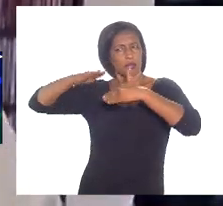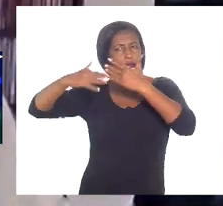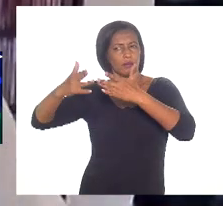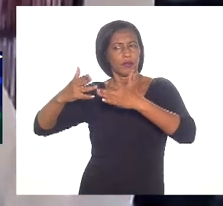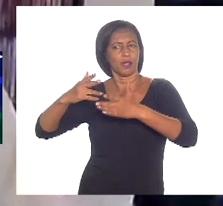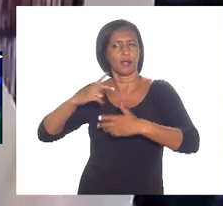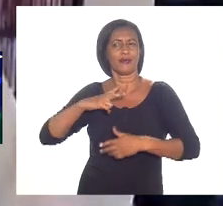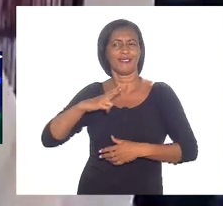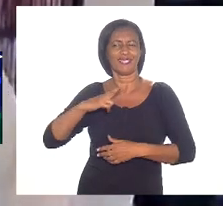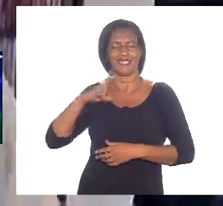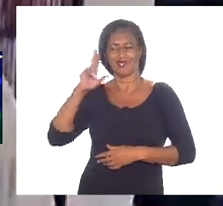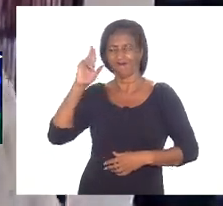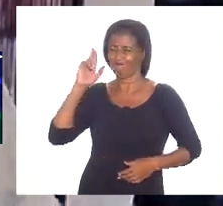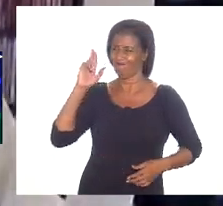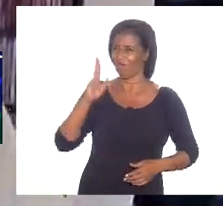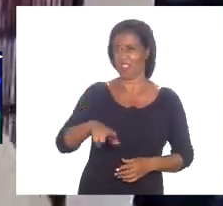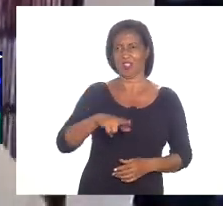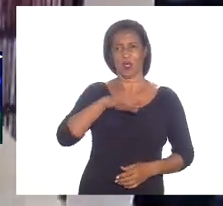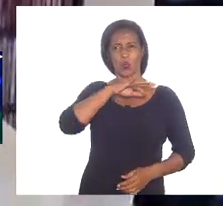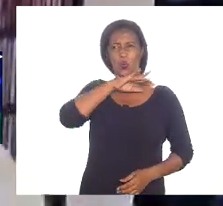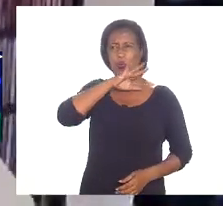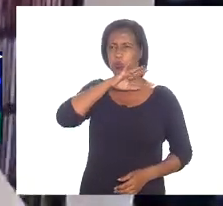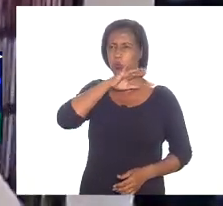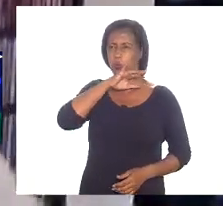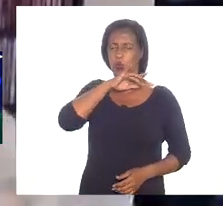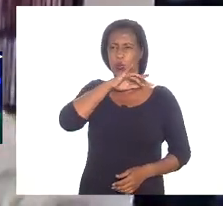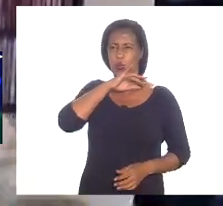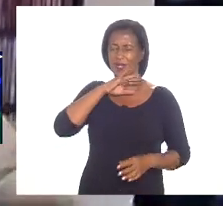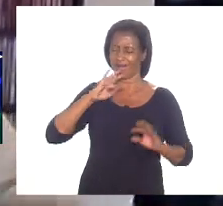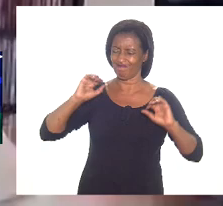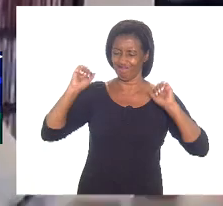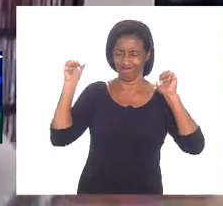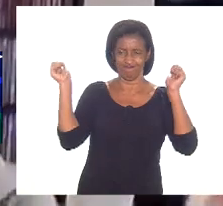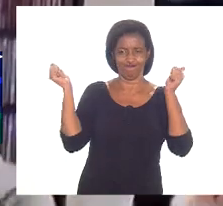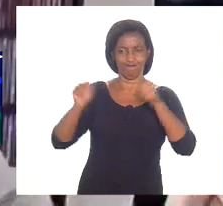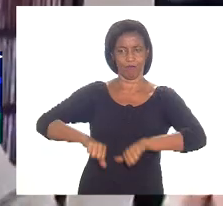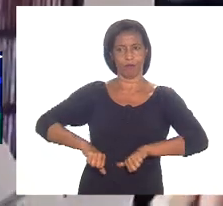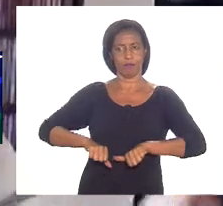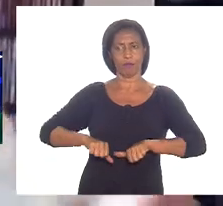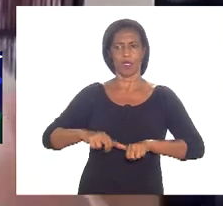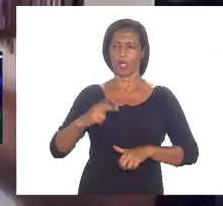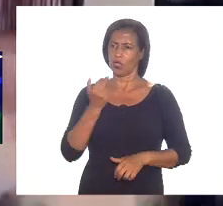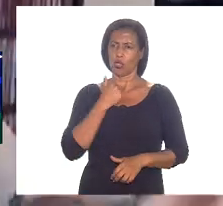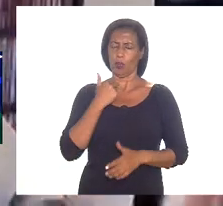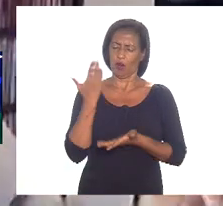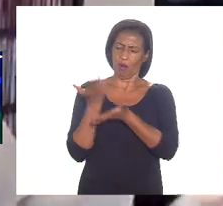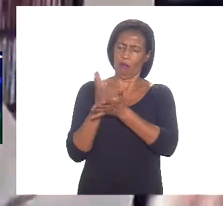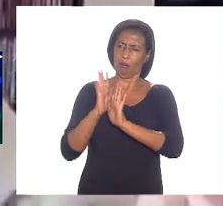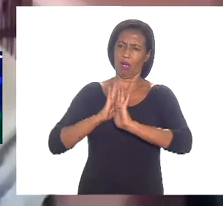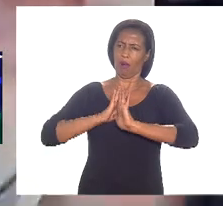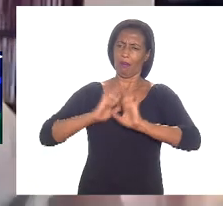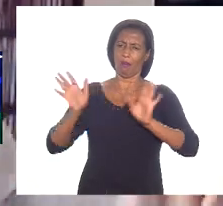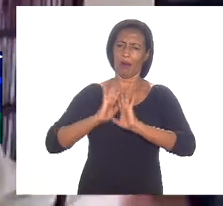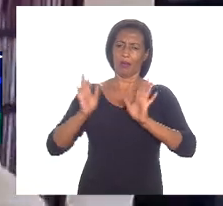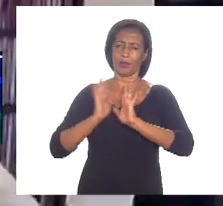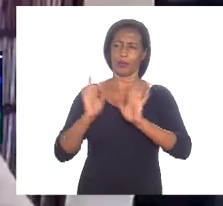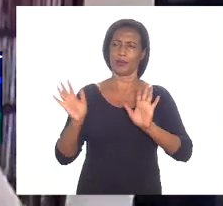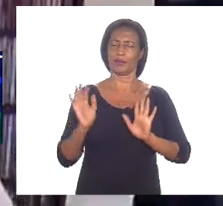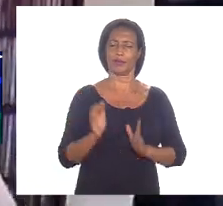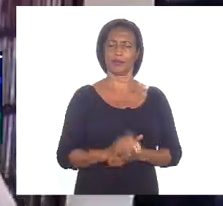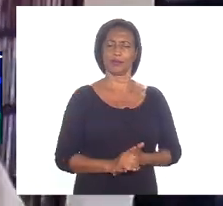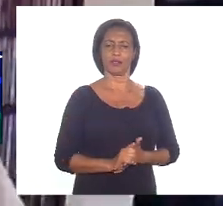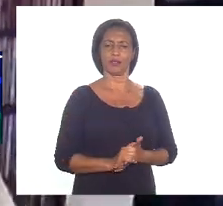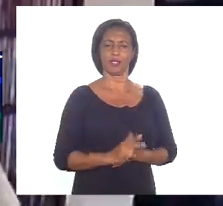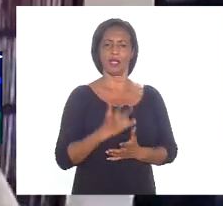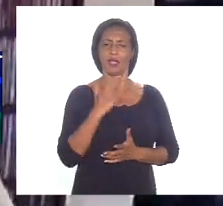resultado de um fracasso total e absoluto se maneira que vamos acabar com esse negócio de sair aí